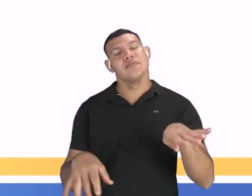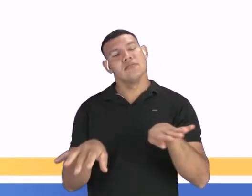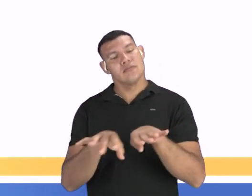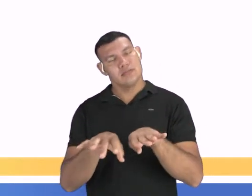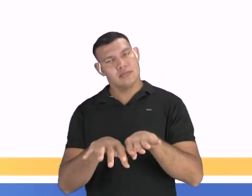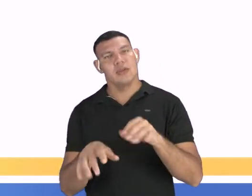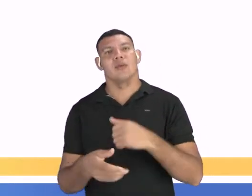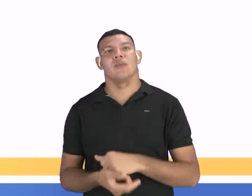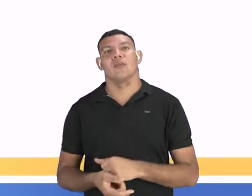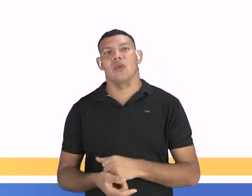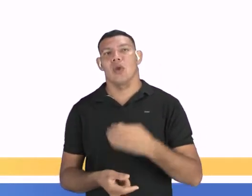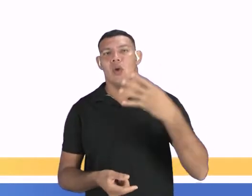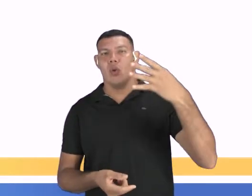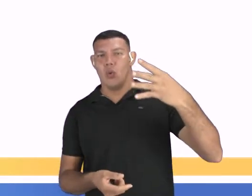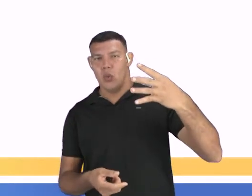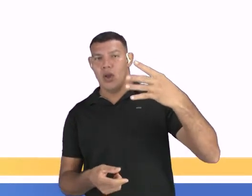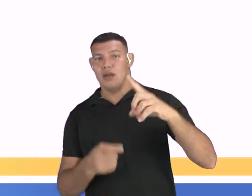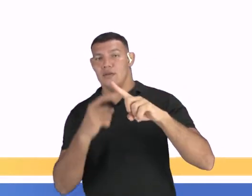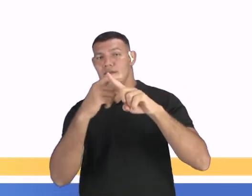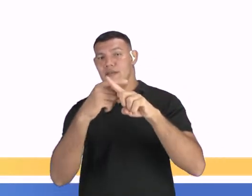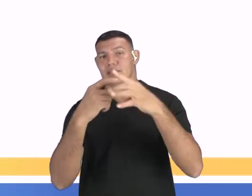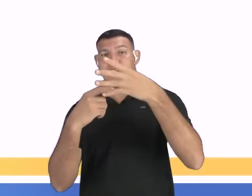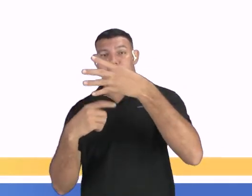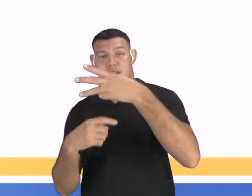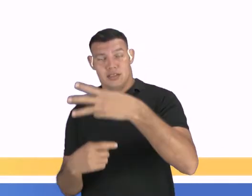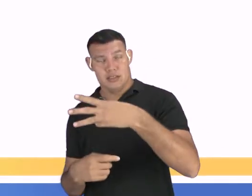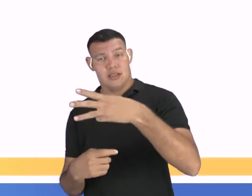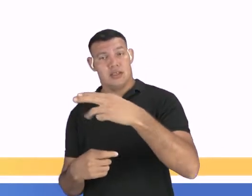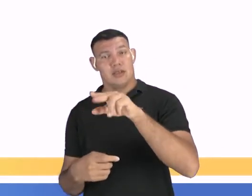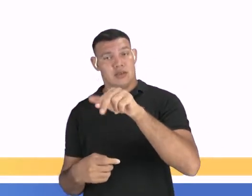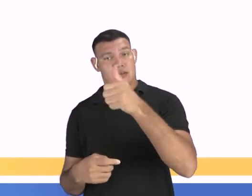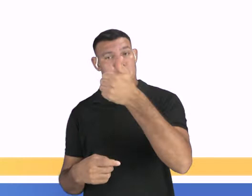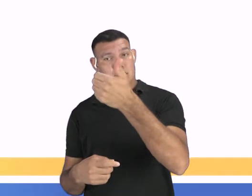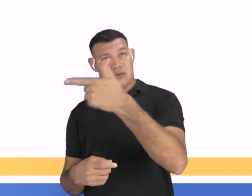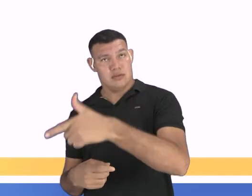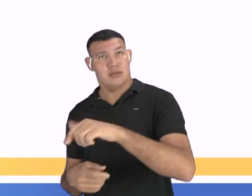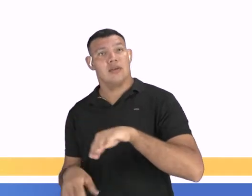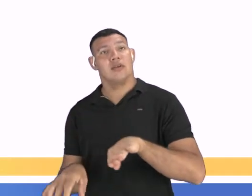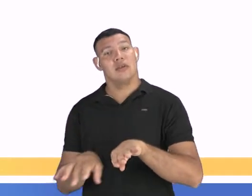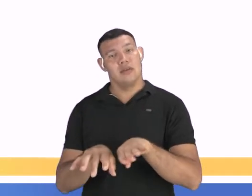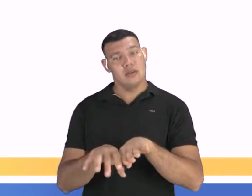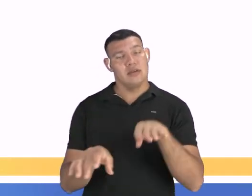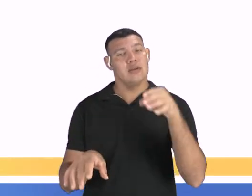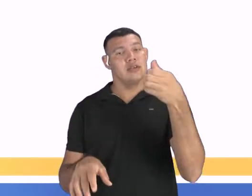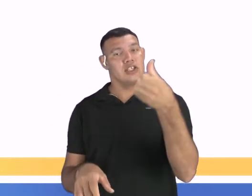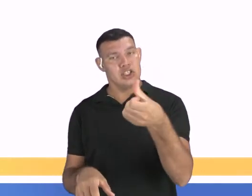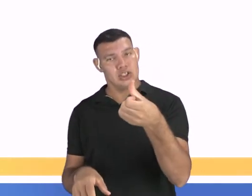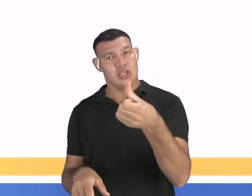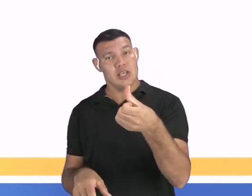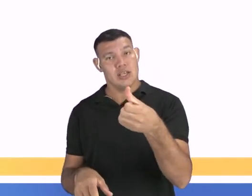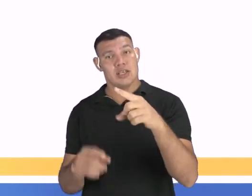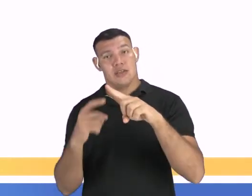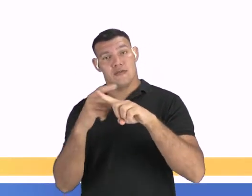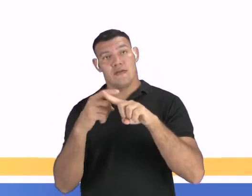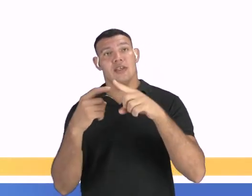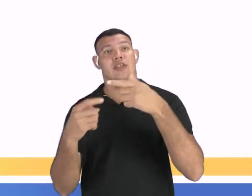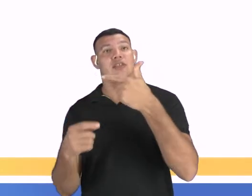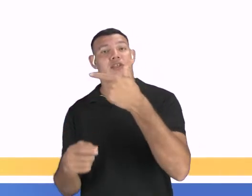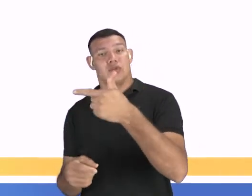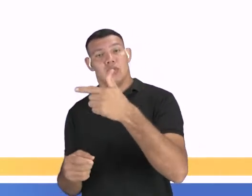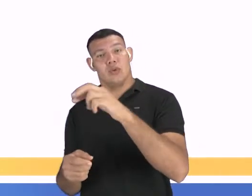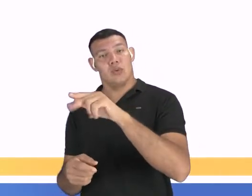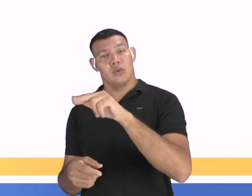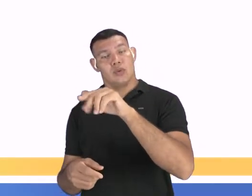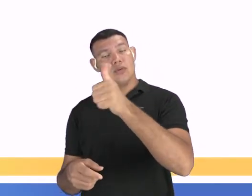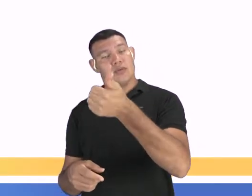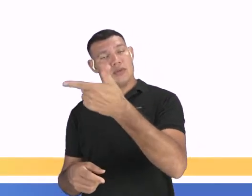a 12. Da mesma forma que 6 vezes 2 também é igual a 12 e 12 vezes 1 também é igual a 12. Então,